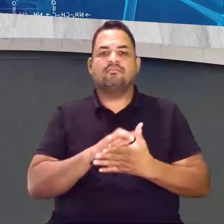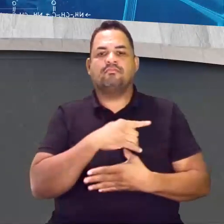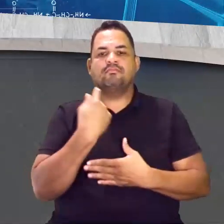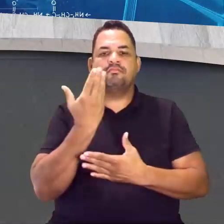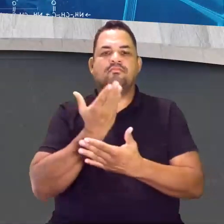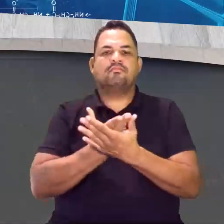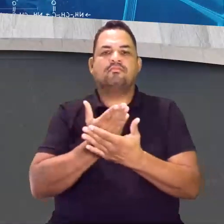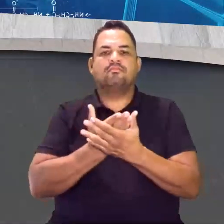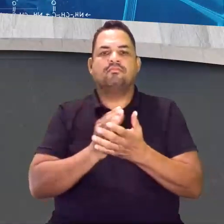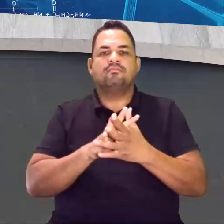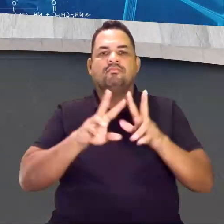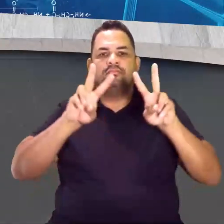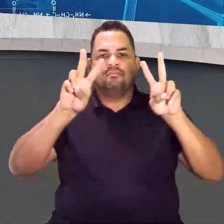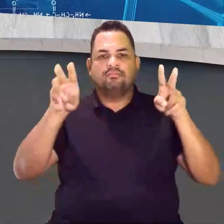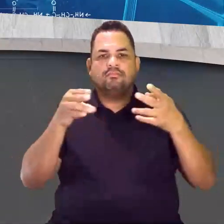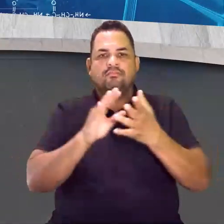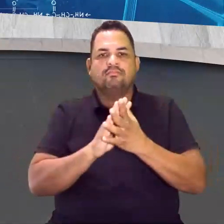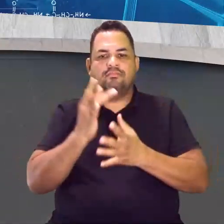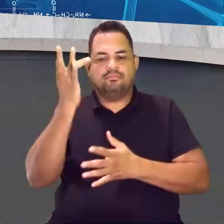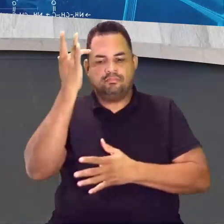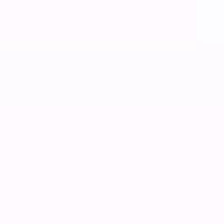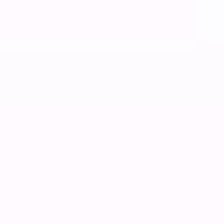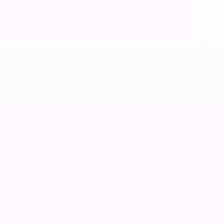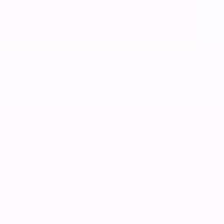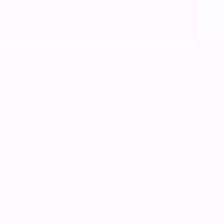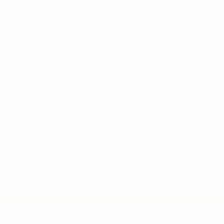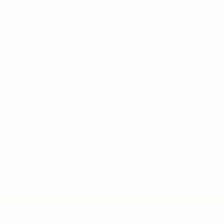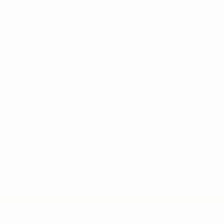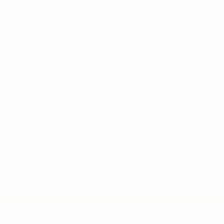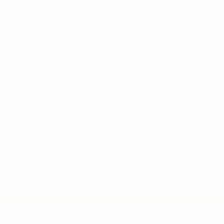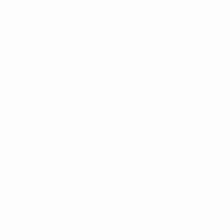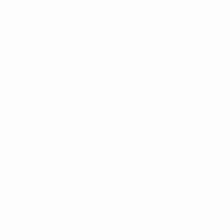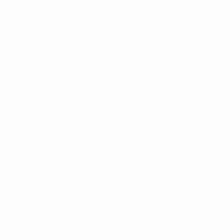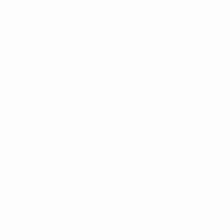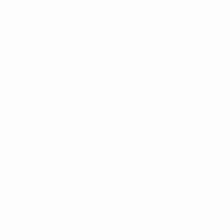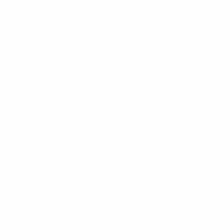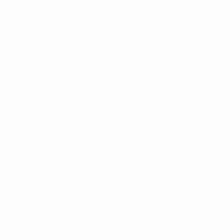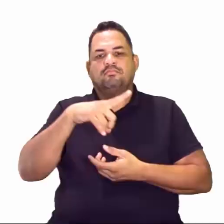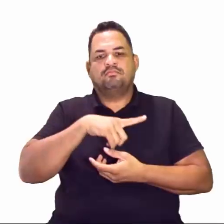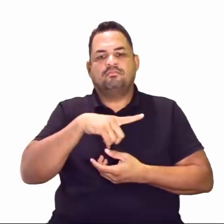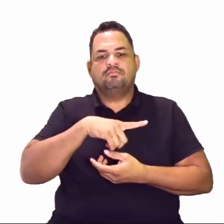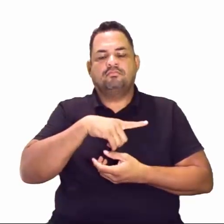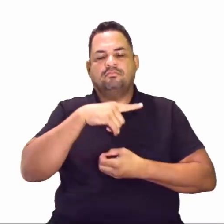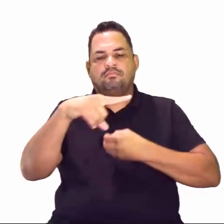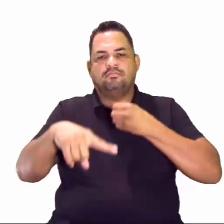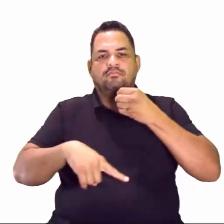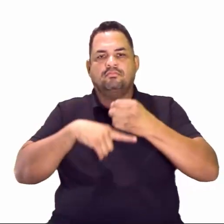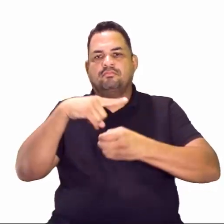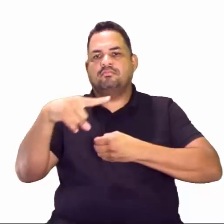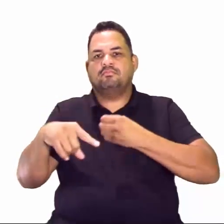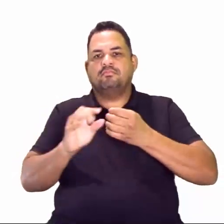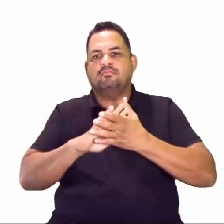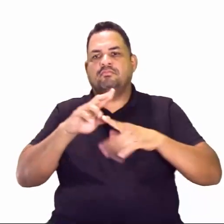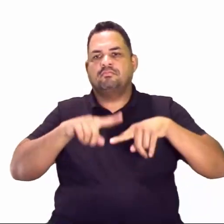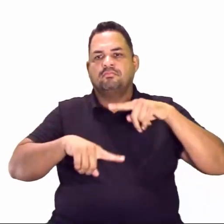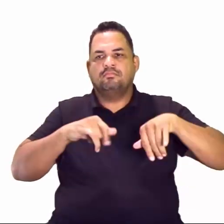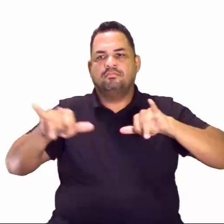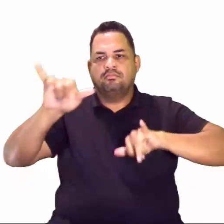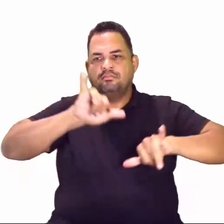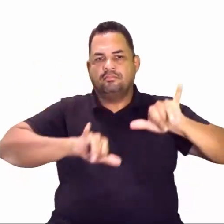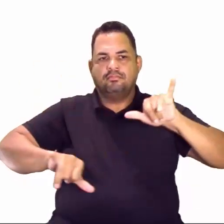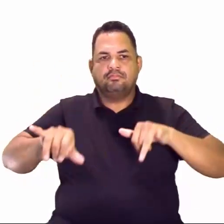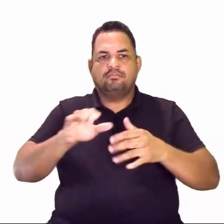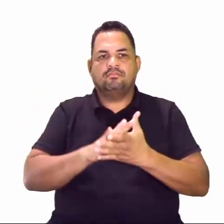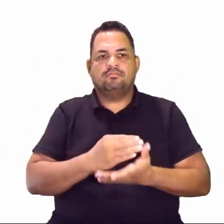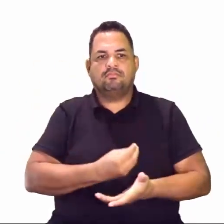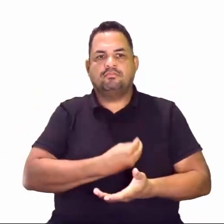sobre o quê? Sobre fórmulas químicas. Vamos lá? Constituídas, formadas por átomos de elementos